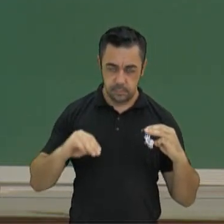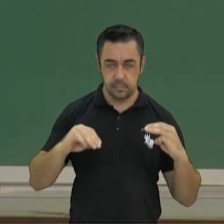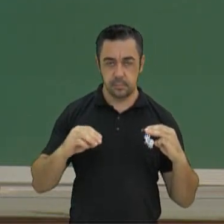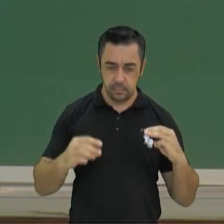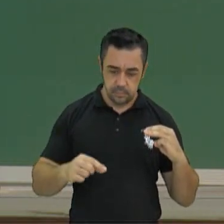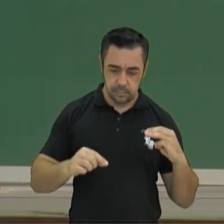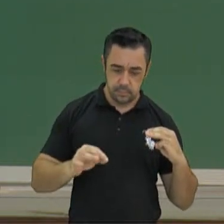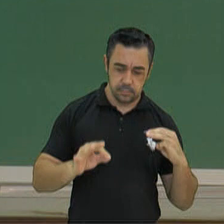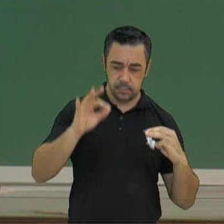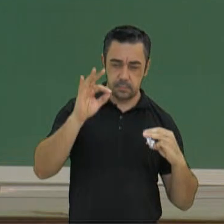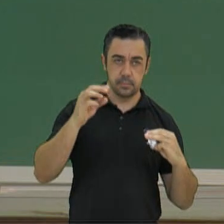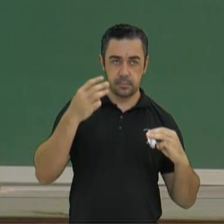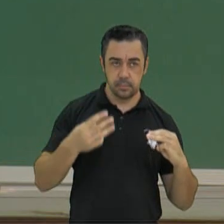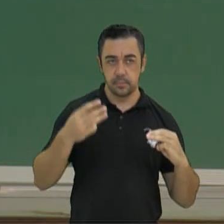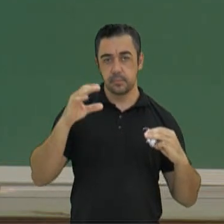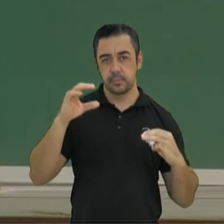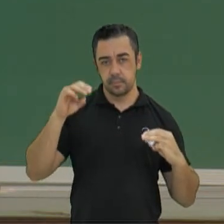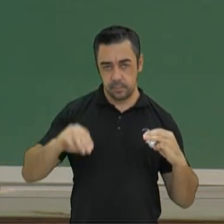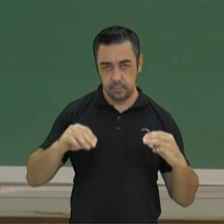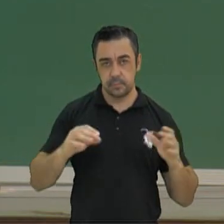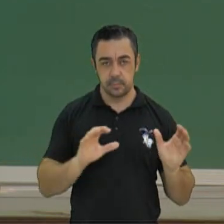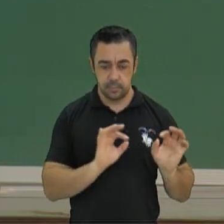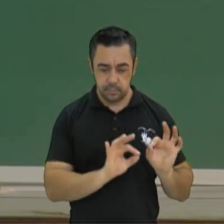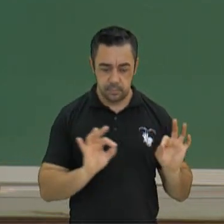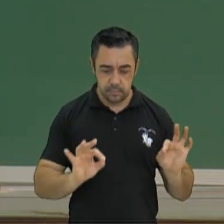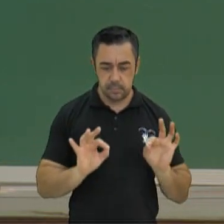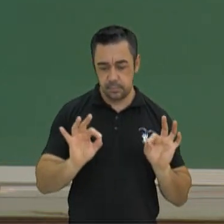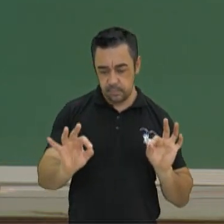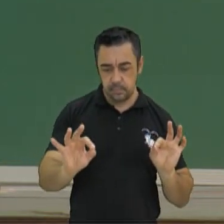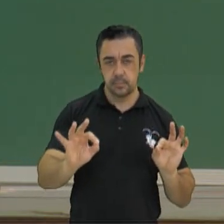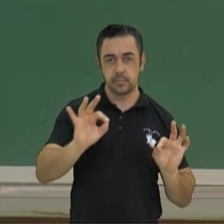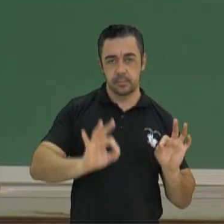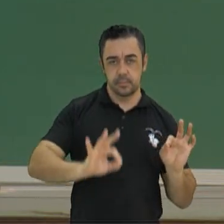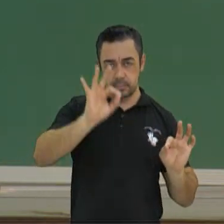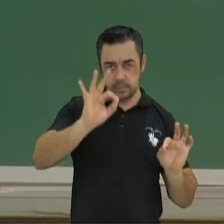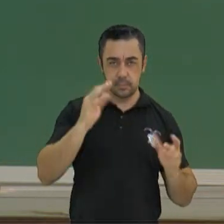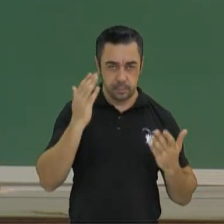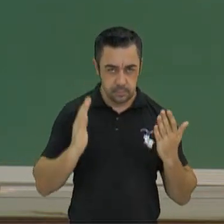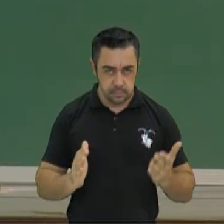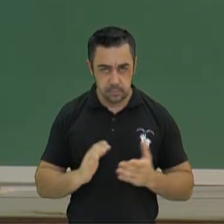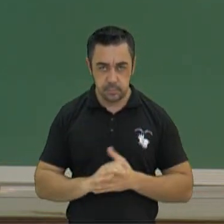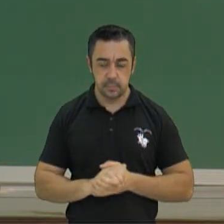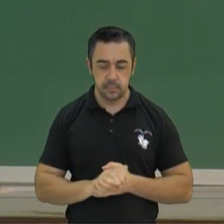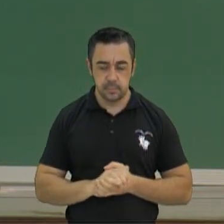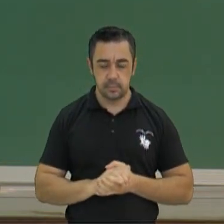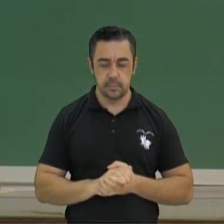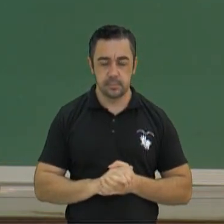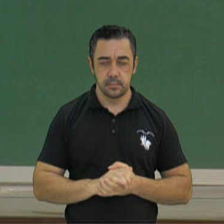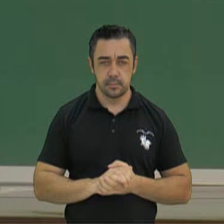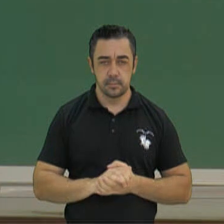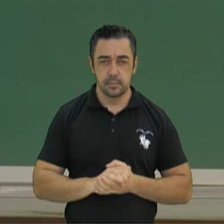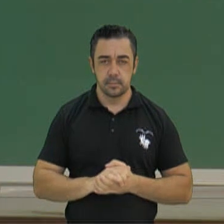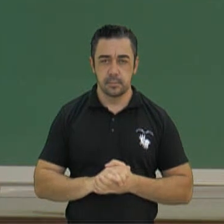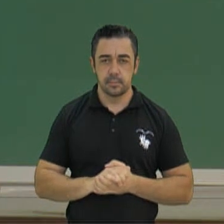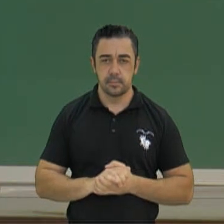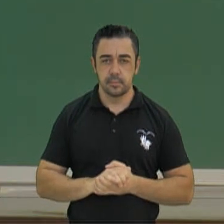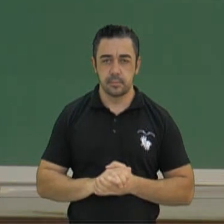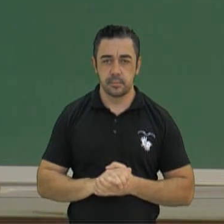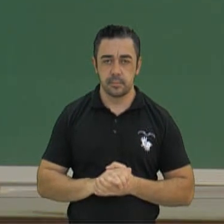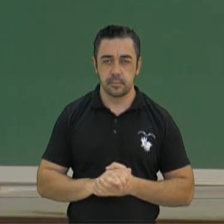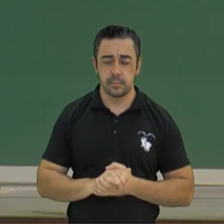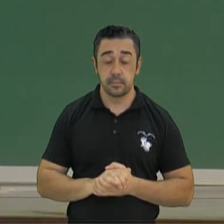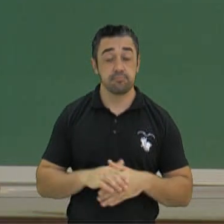da altura. Então, o comprimento vale 5 centímetros, a largura vale 2 centímetros e a altura vale 3 centímetros, tá